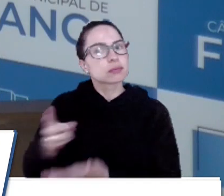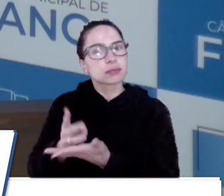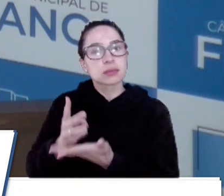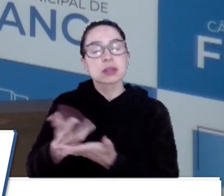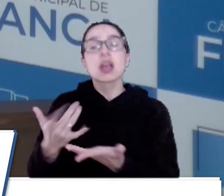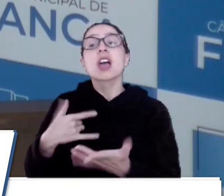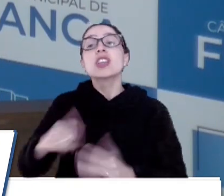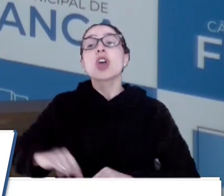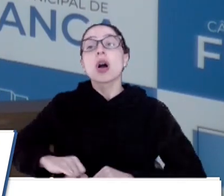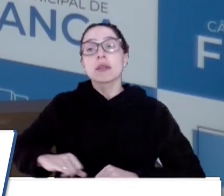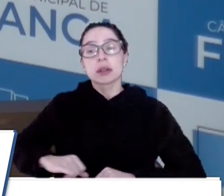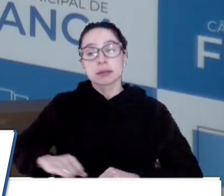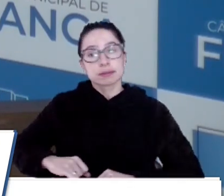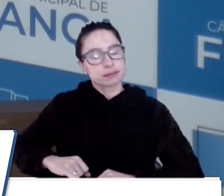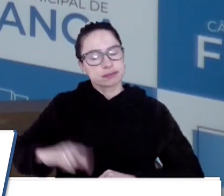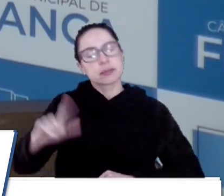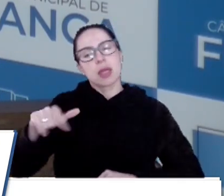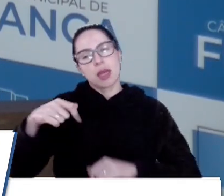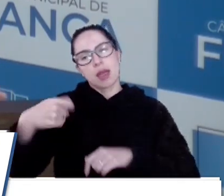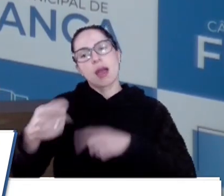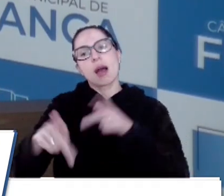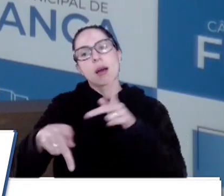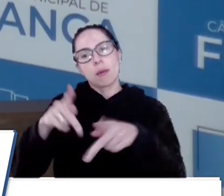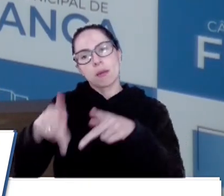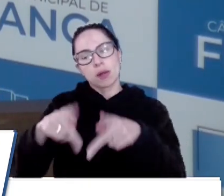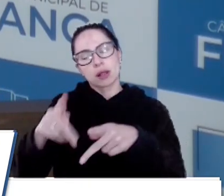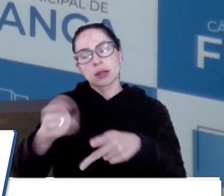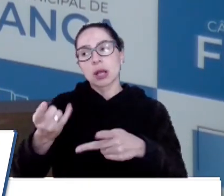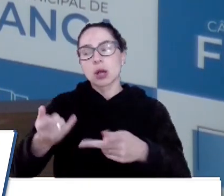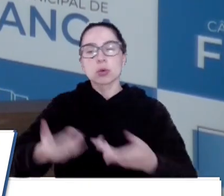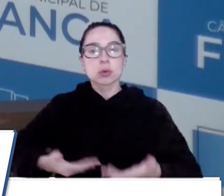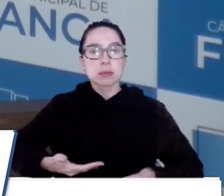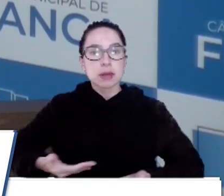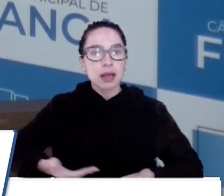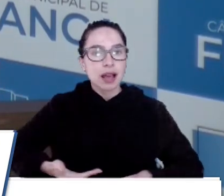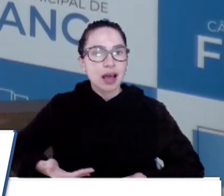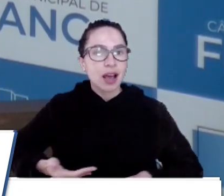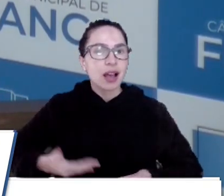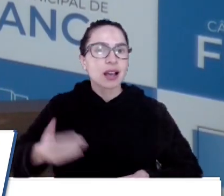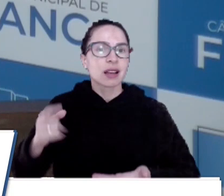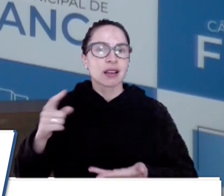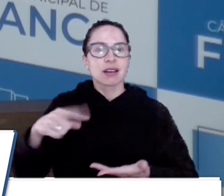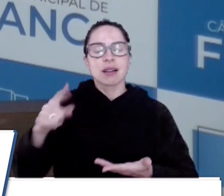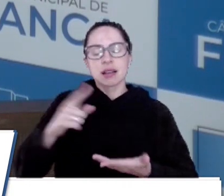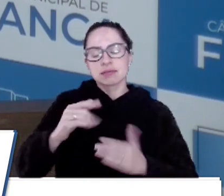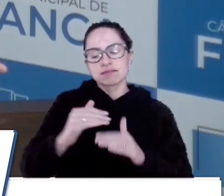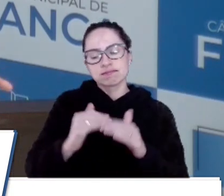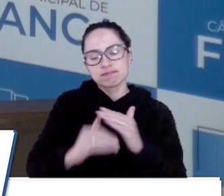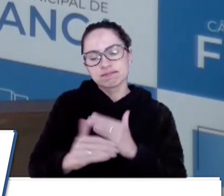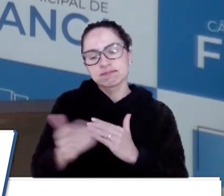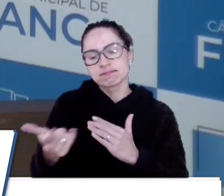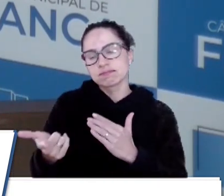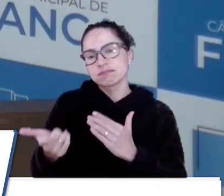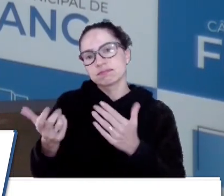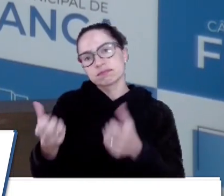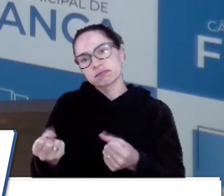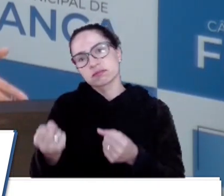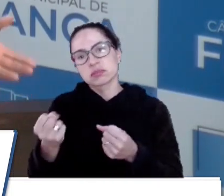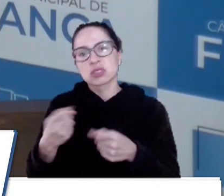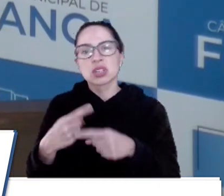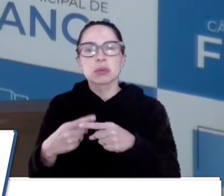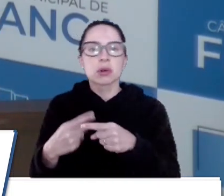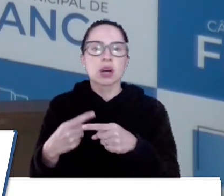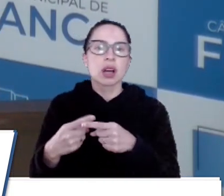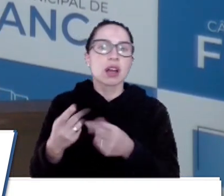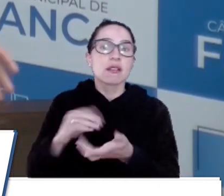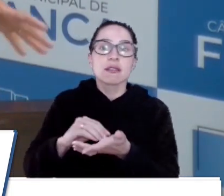isso? A população, os funcionários que se sujeitam ali, às vezes por falta de